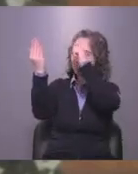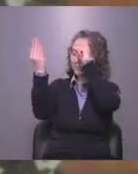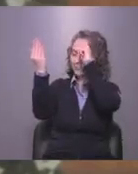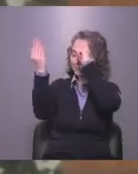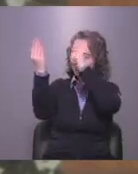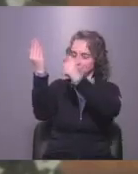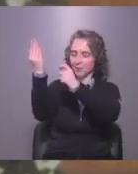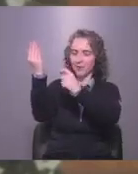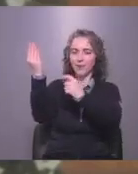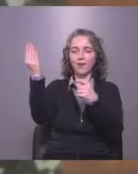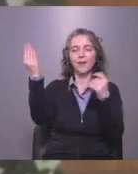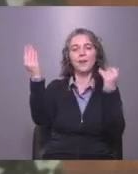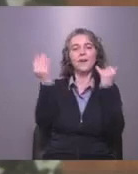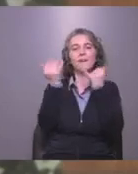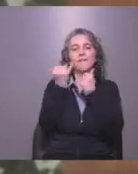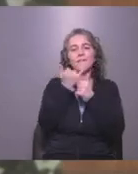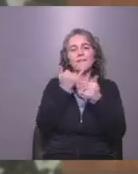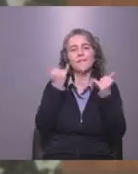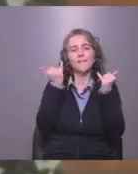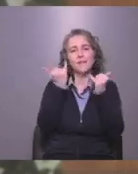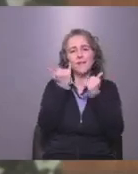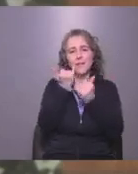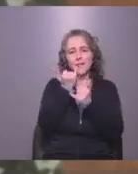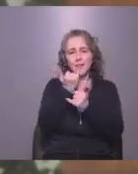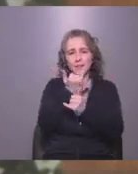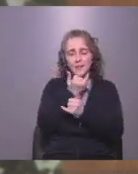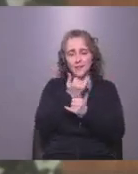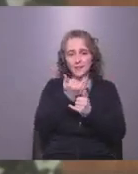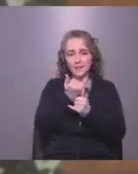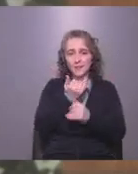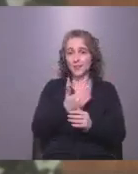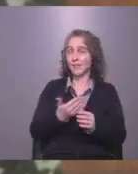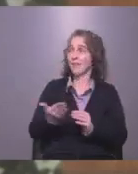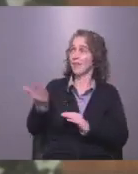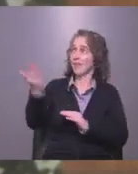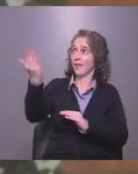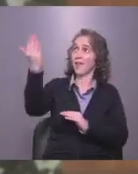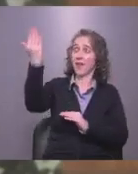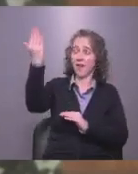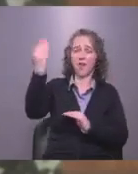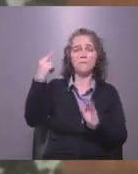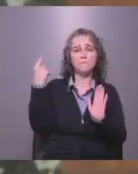ditosos os que seguem os seus